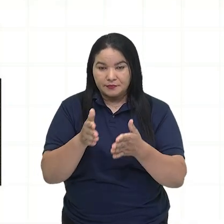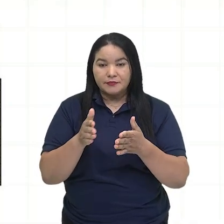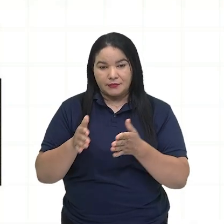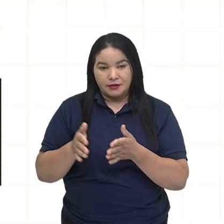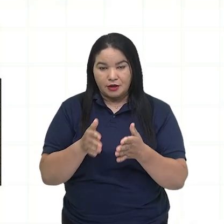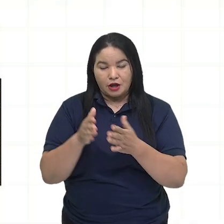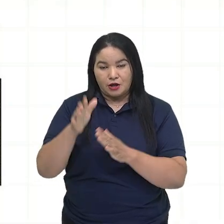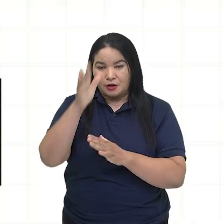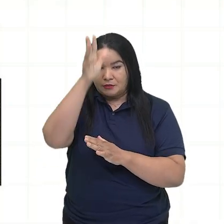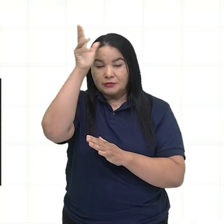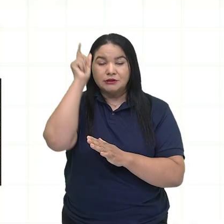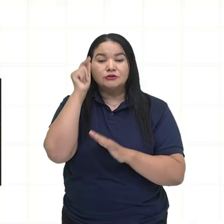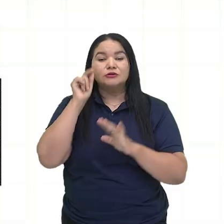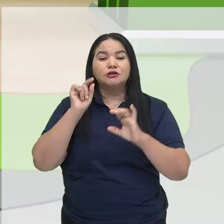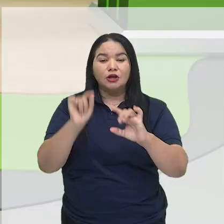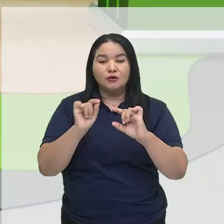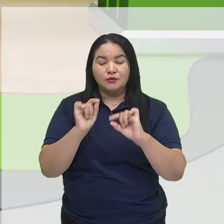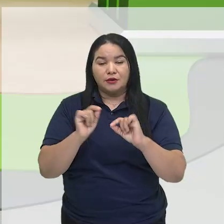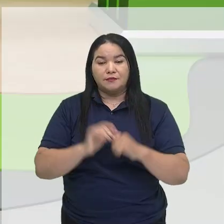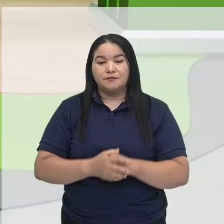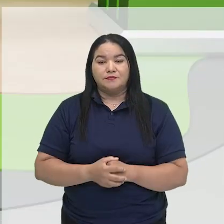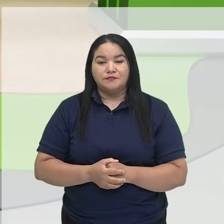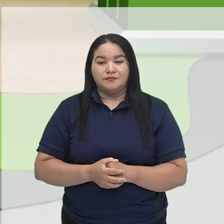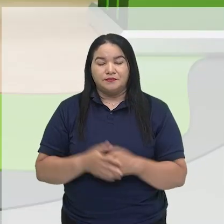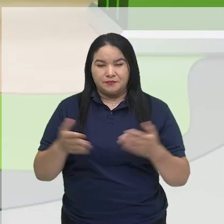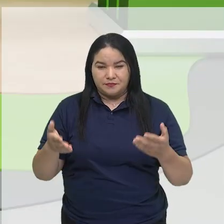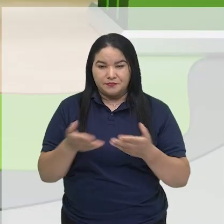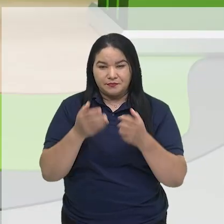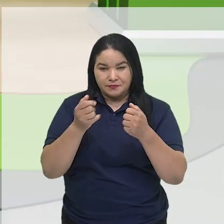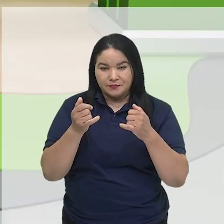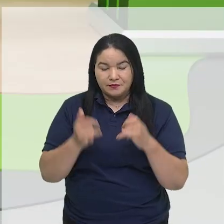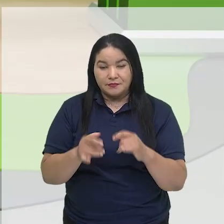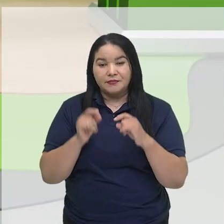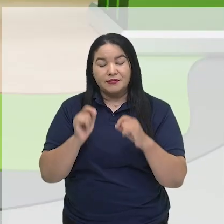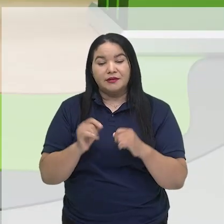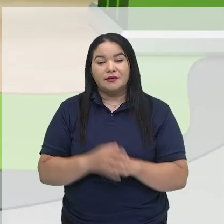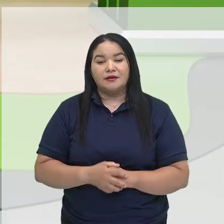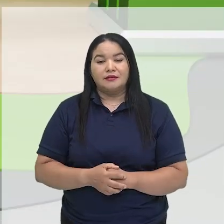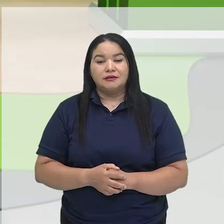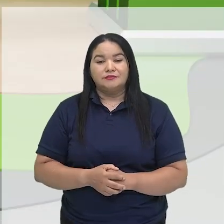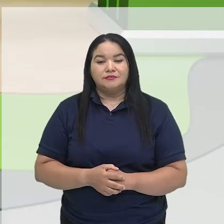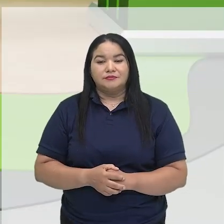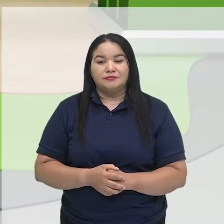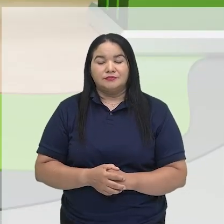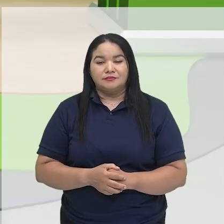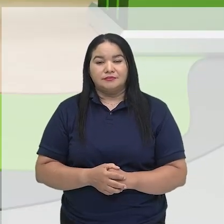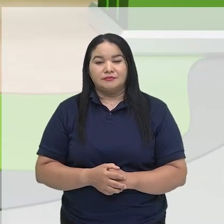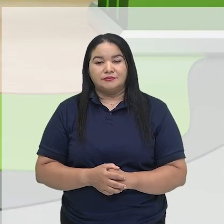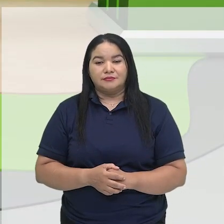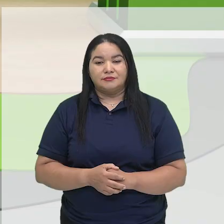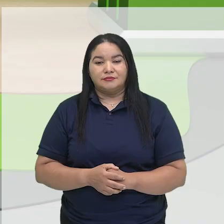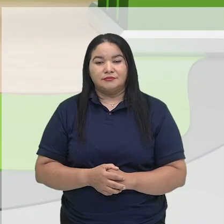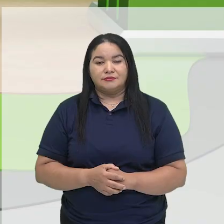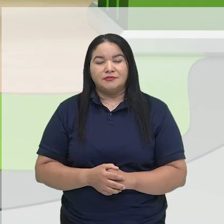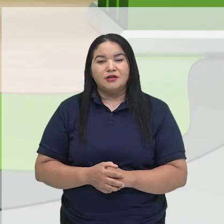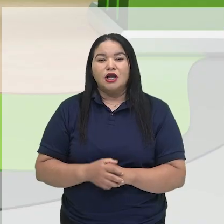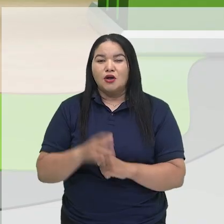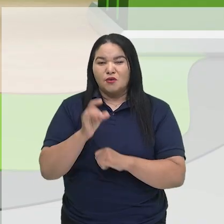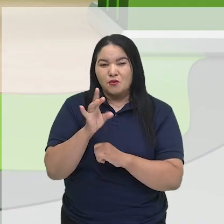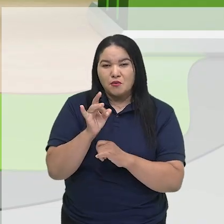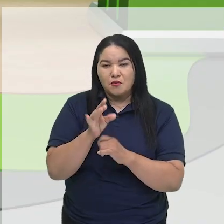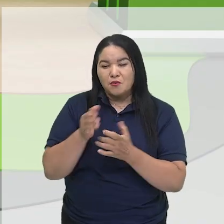é muito mais, né, nós vimos até aqui, que ela é muito mais do que apenas, né, um